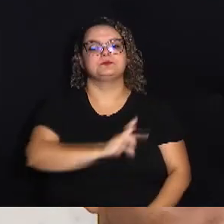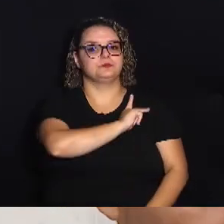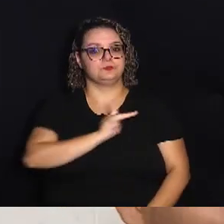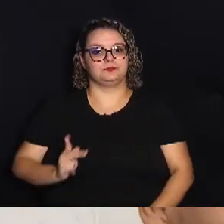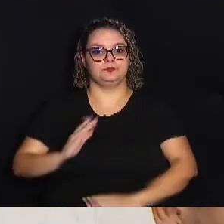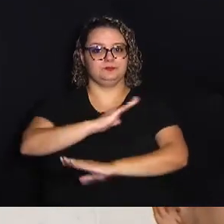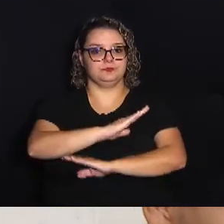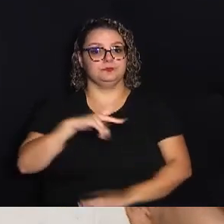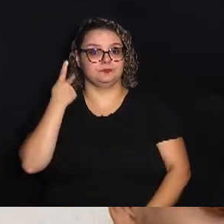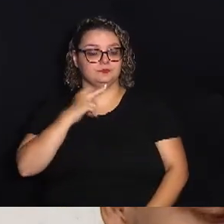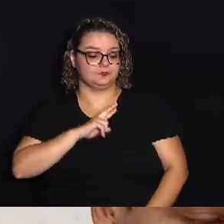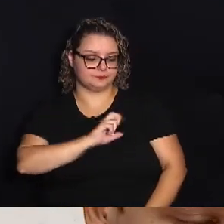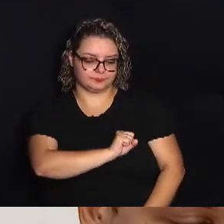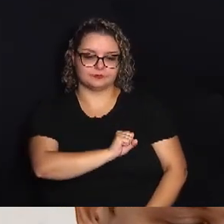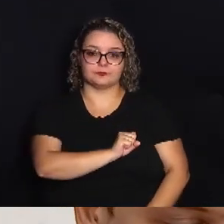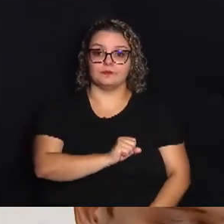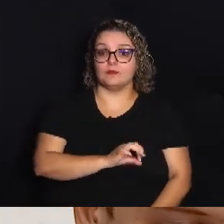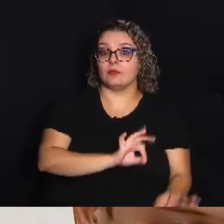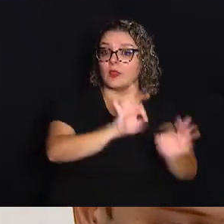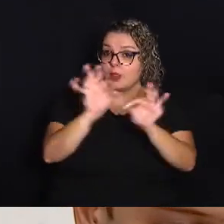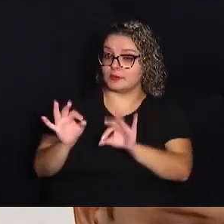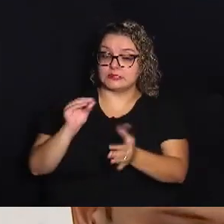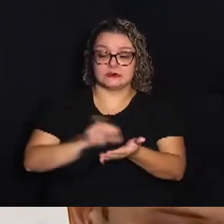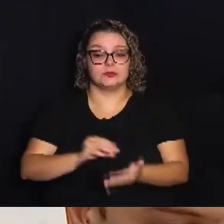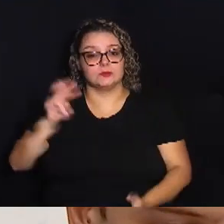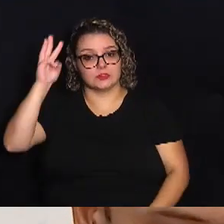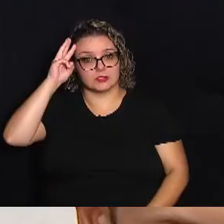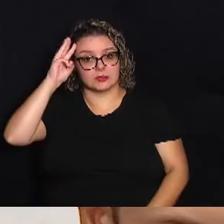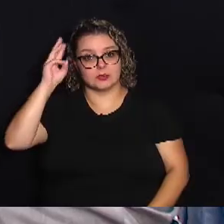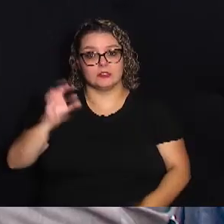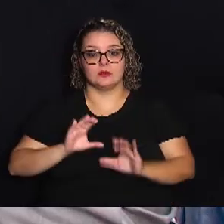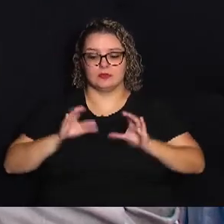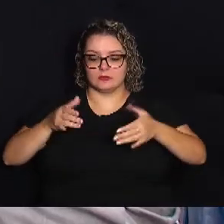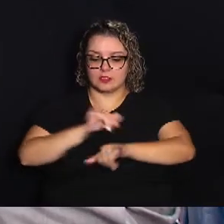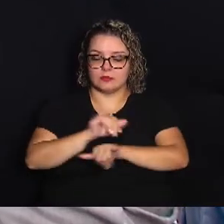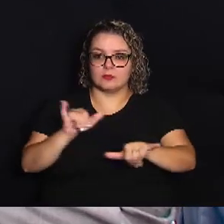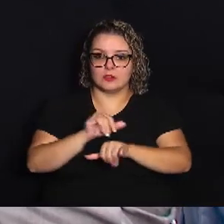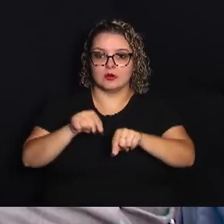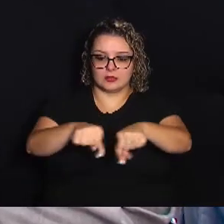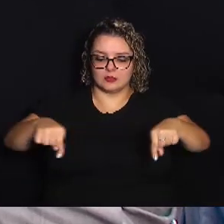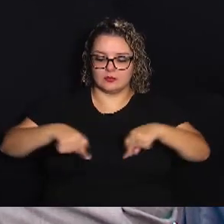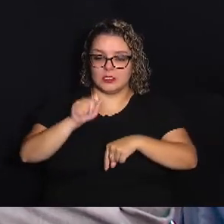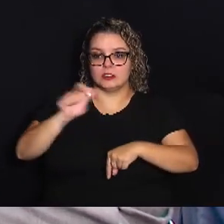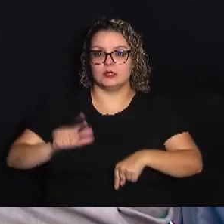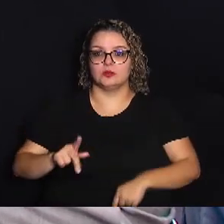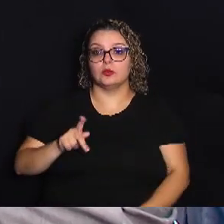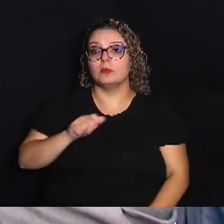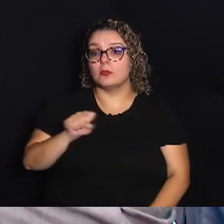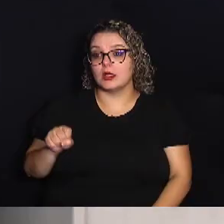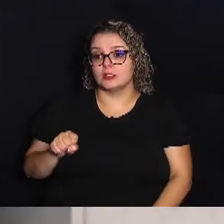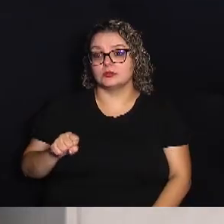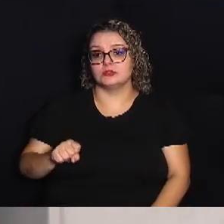presidente da Câmara Municipal Luis Rossini acompanhou nesta última terça-feira a coletiva realizada na sala azul no Passo